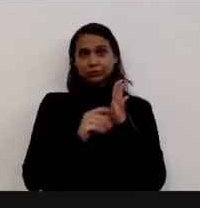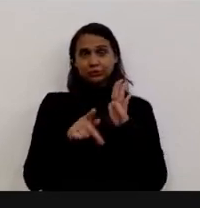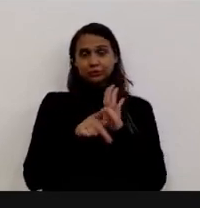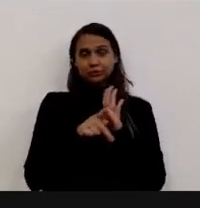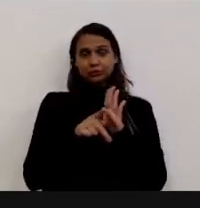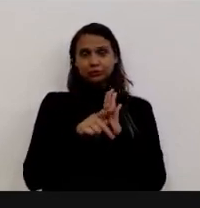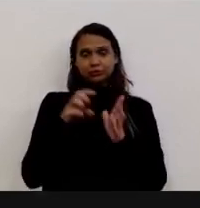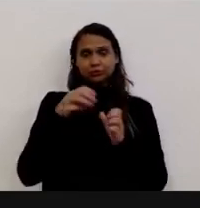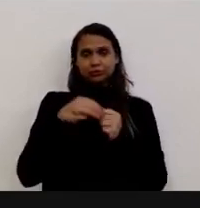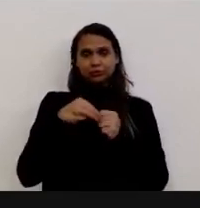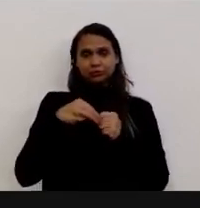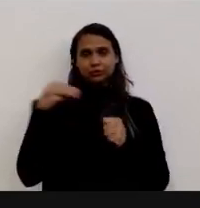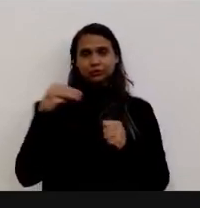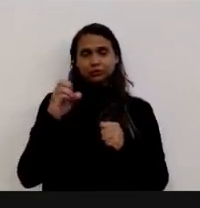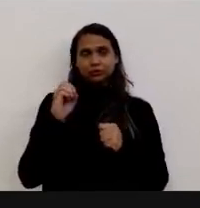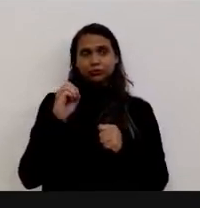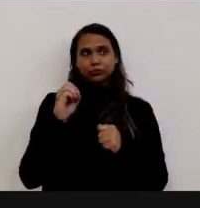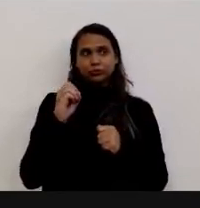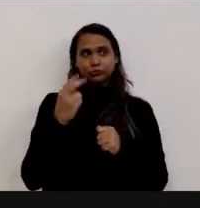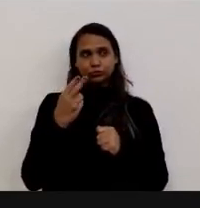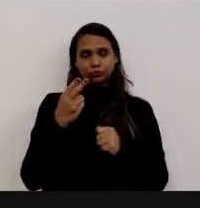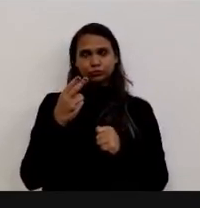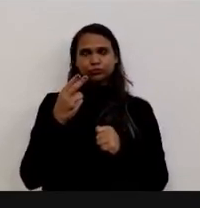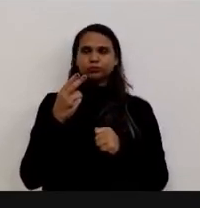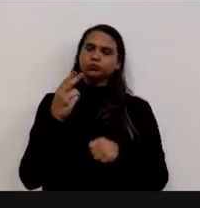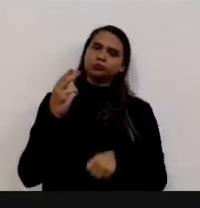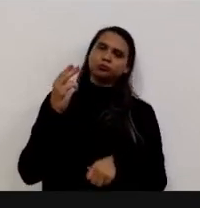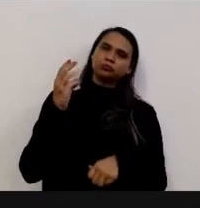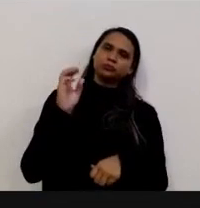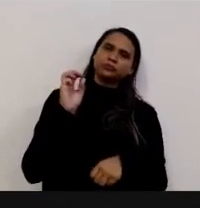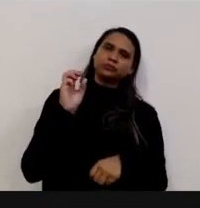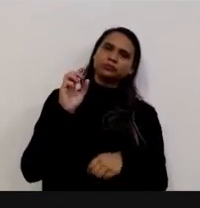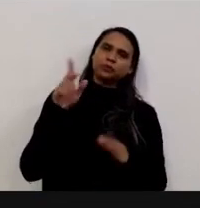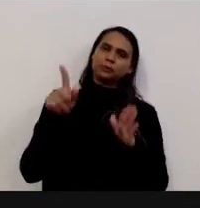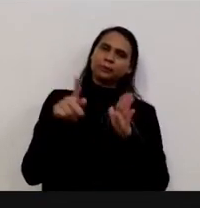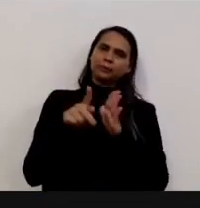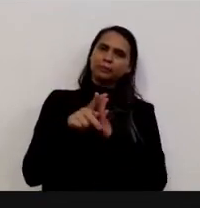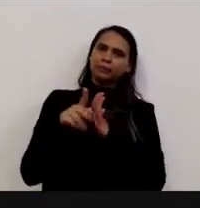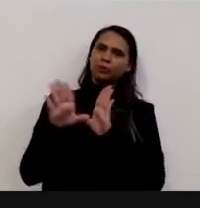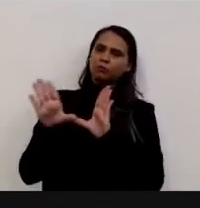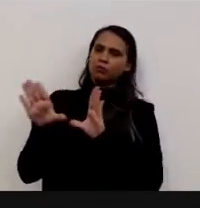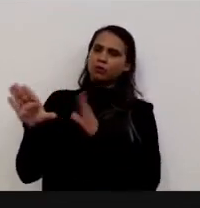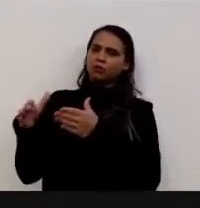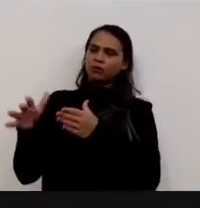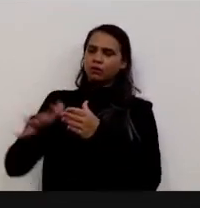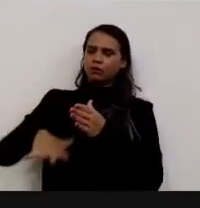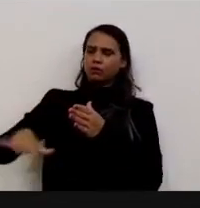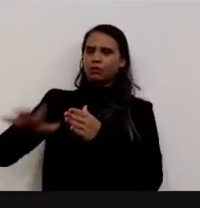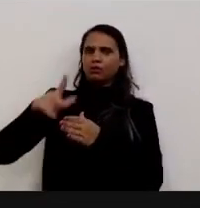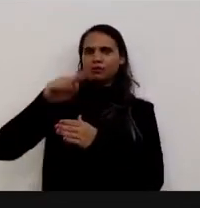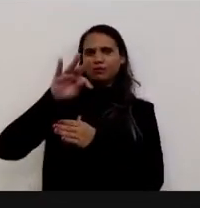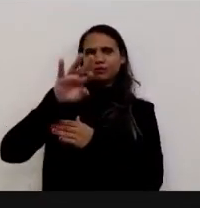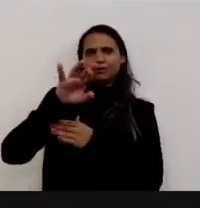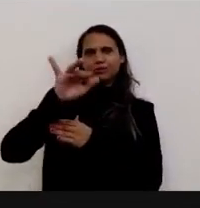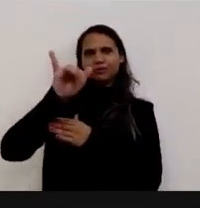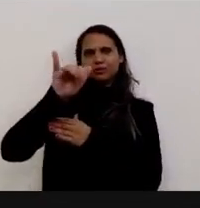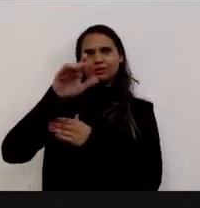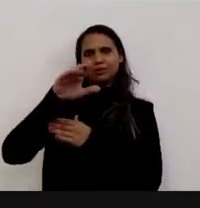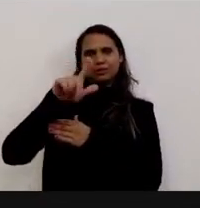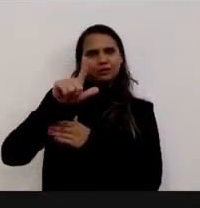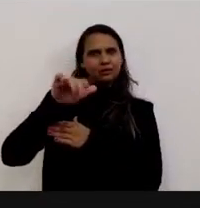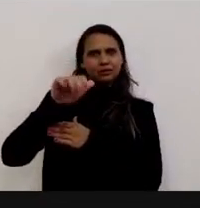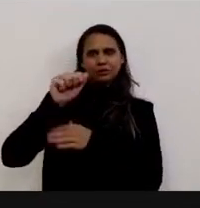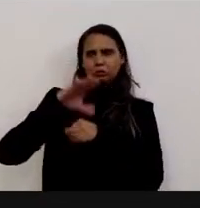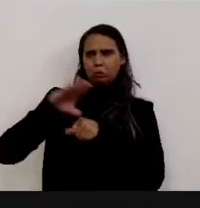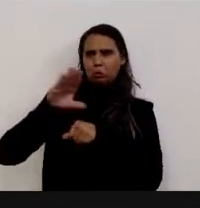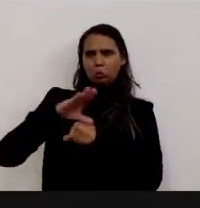gestores? A ideia da disciplina apenas no mestrado seria um protótipo, versão 0? Pode ser uma trilha, pode ser curso de curta